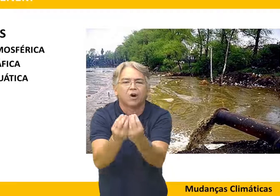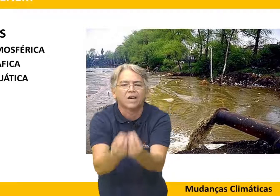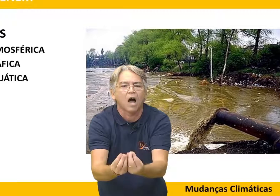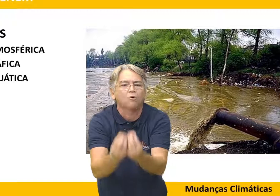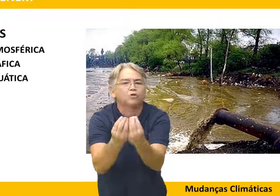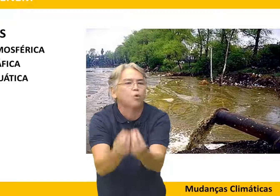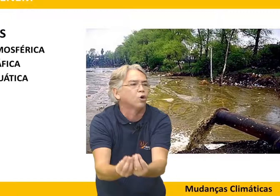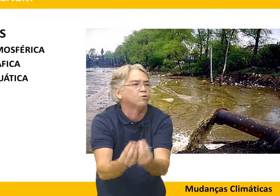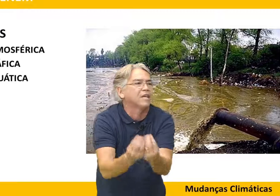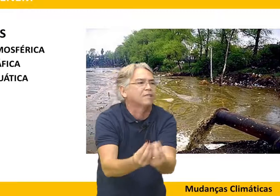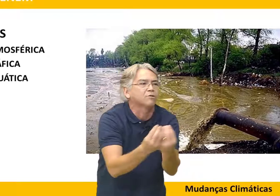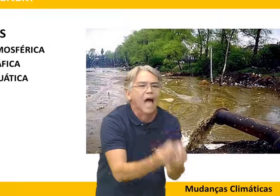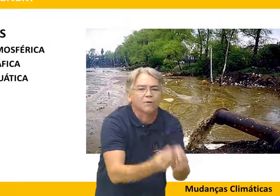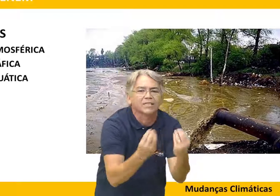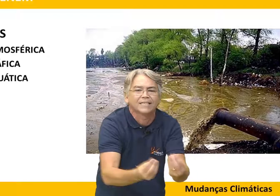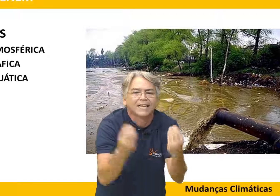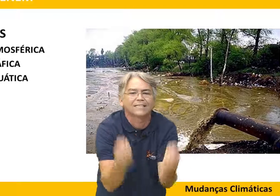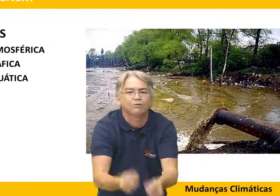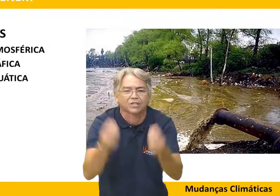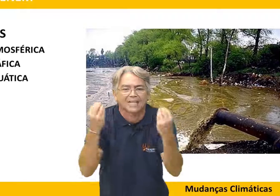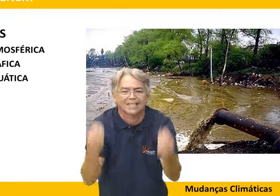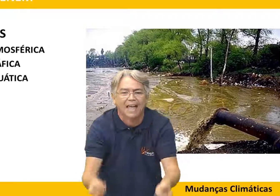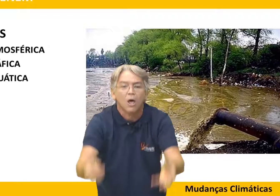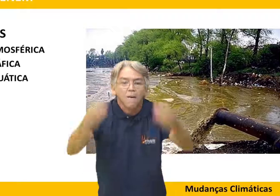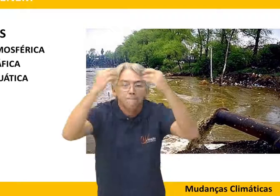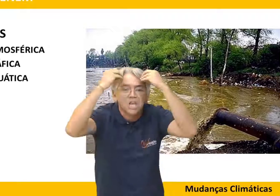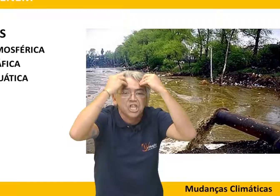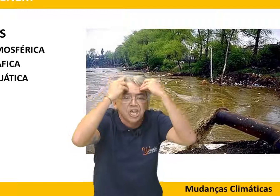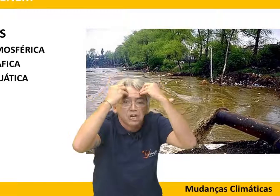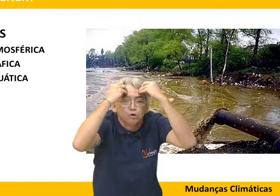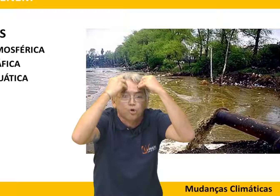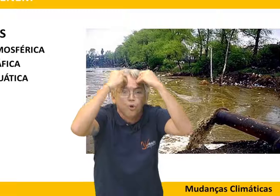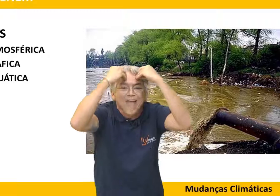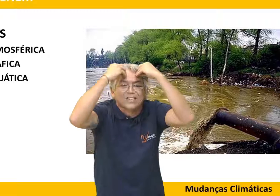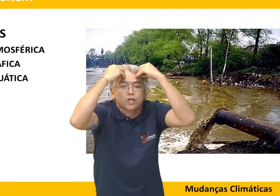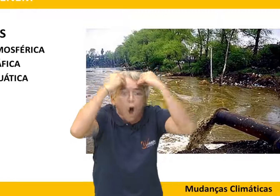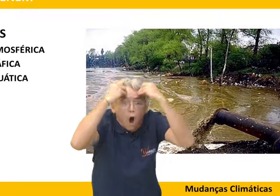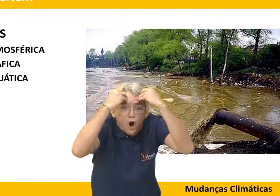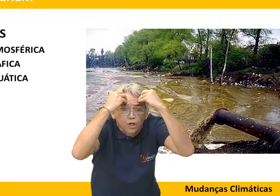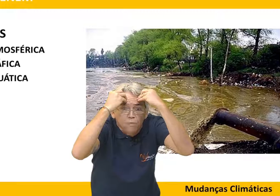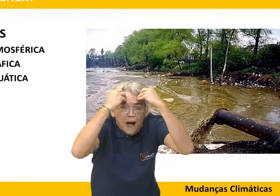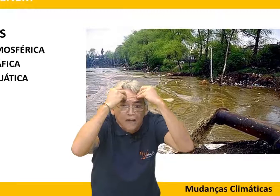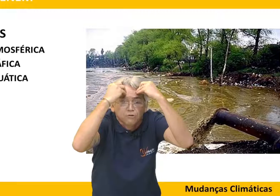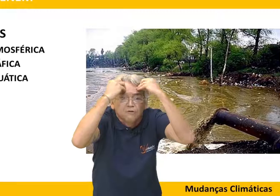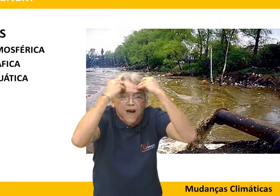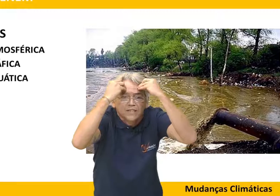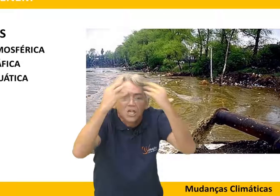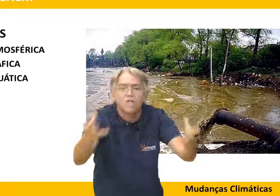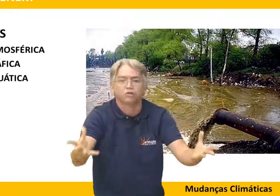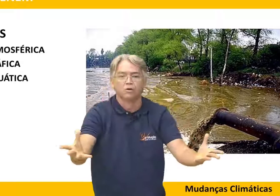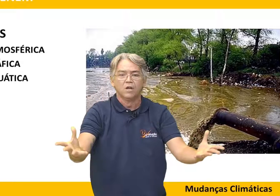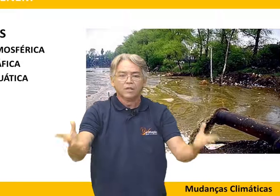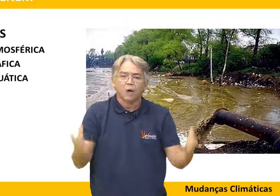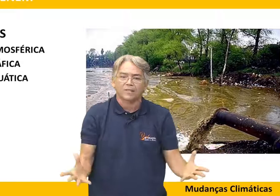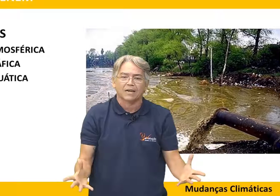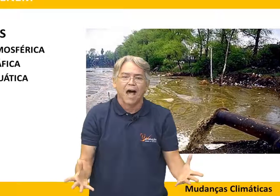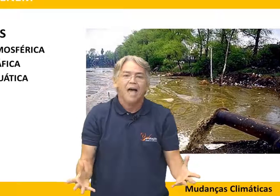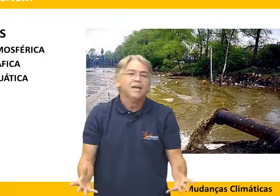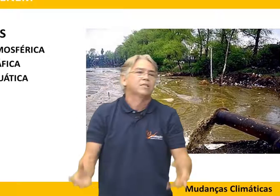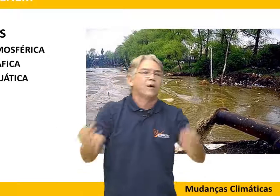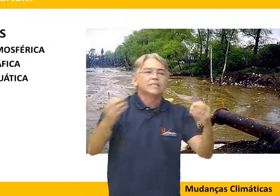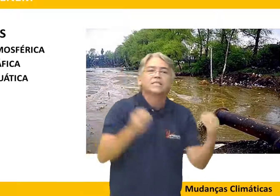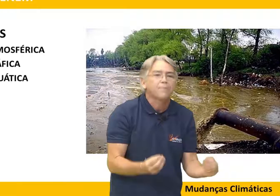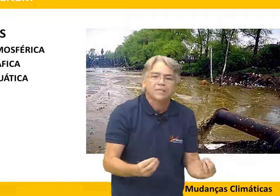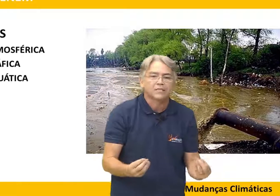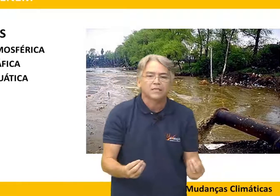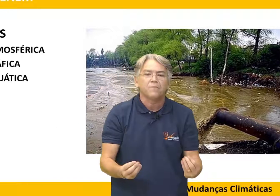você jogar o esgoto dentro d'água sem ter sido tratado. Menino, tu é doido, macho, não faz isso. Deu pra sacar?